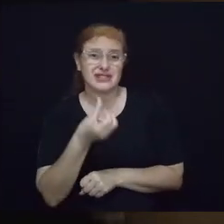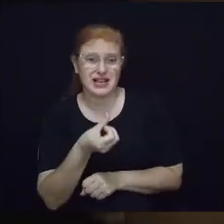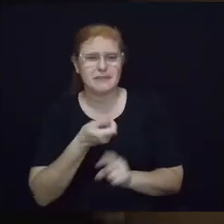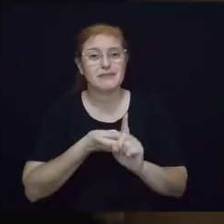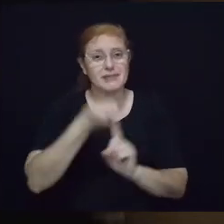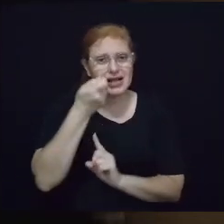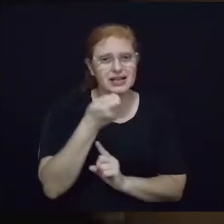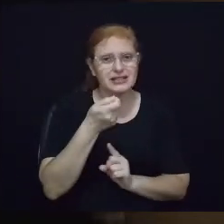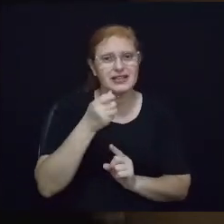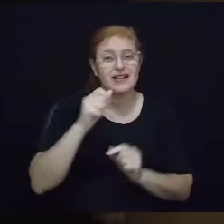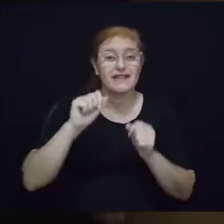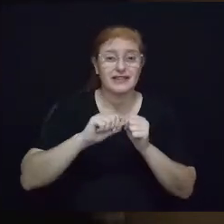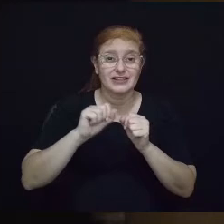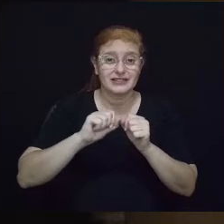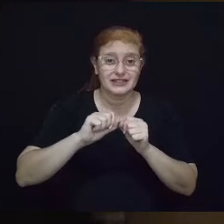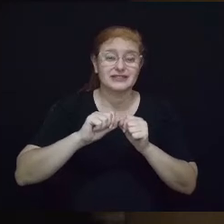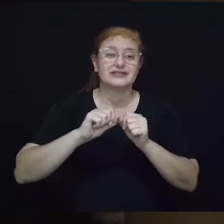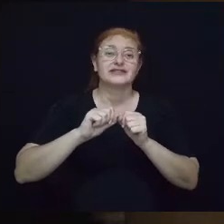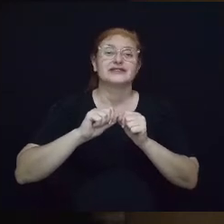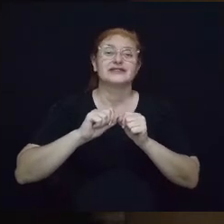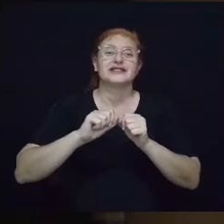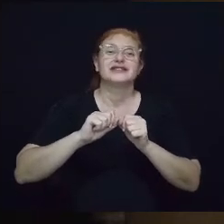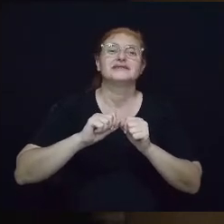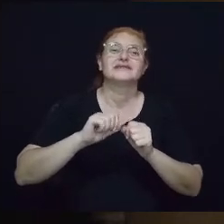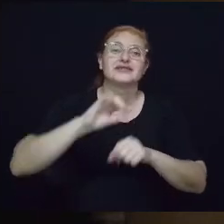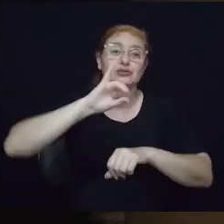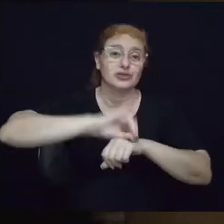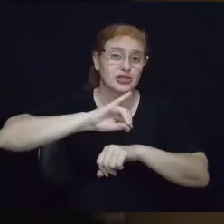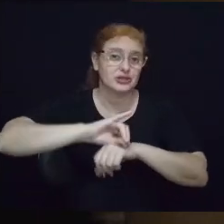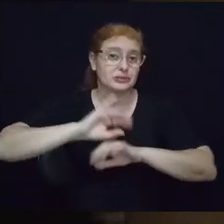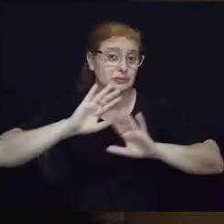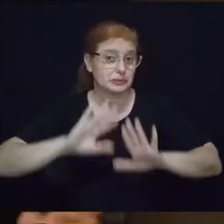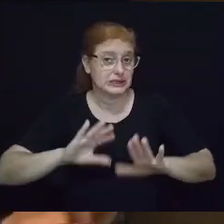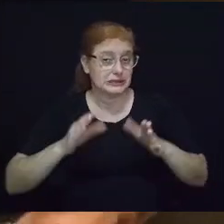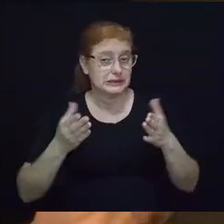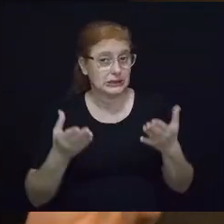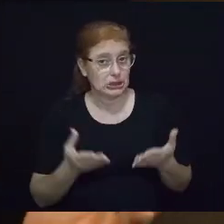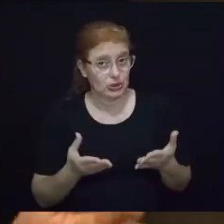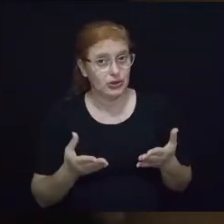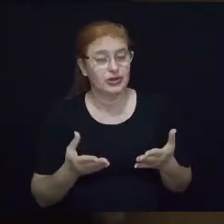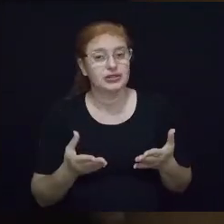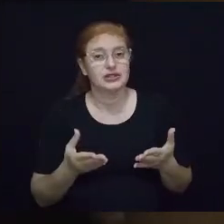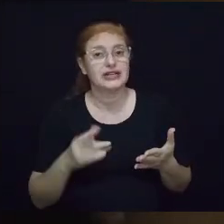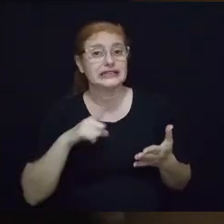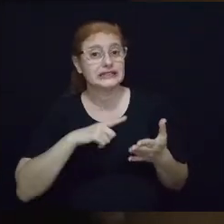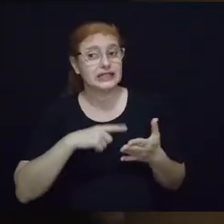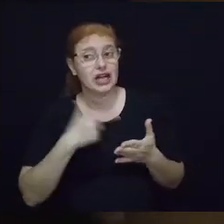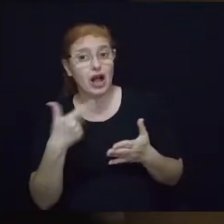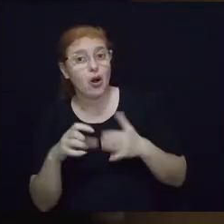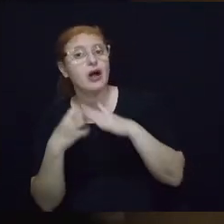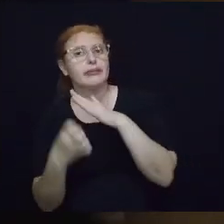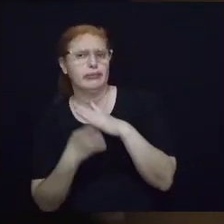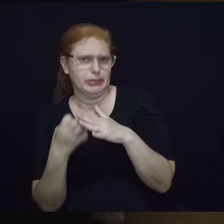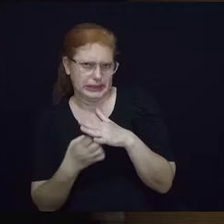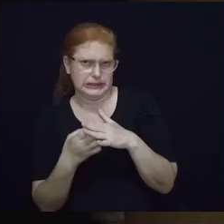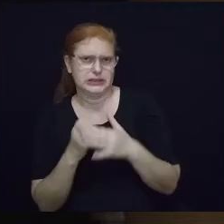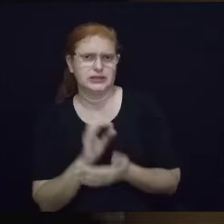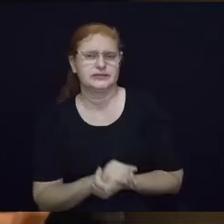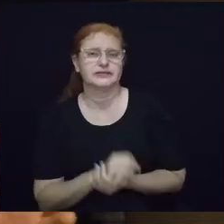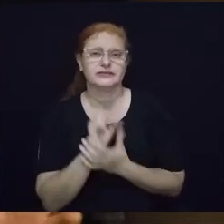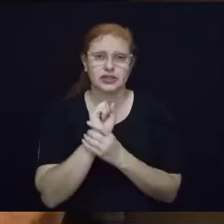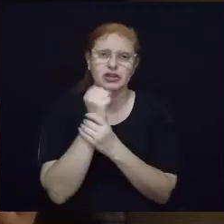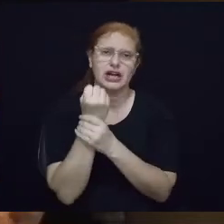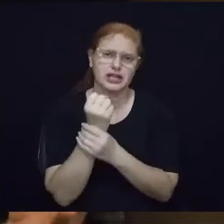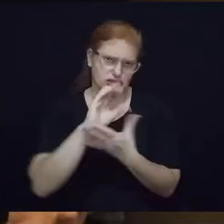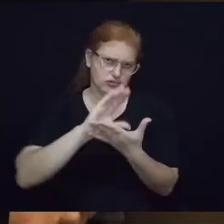peça, eu conquistei e não quero abrir mão agora. Porque tem a Design Toon. Então, é um